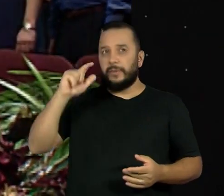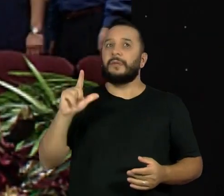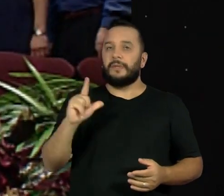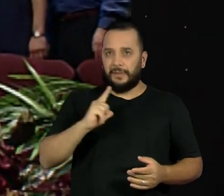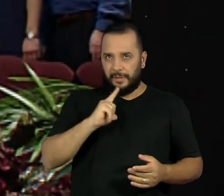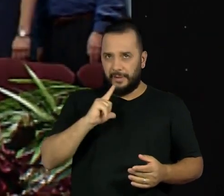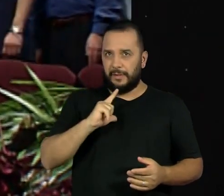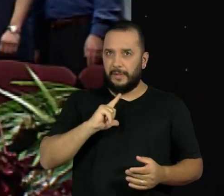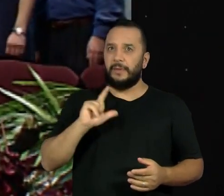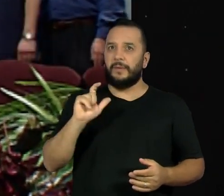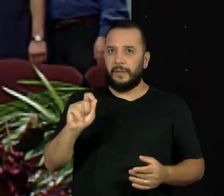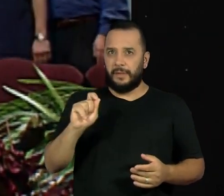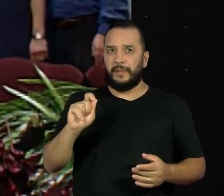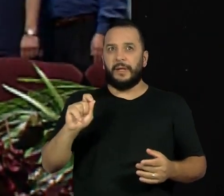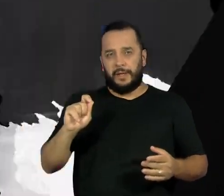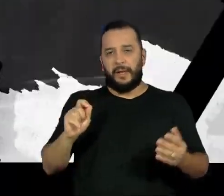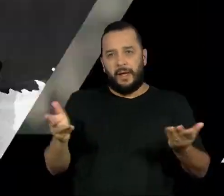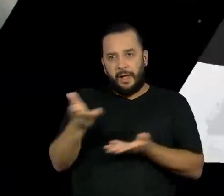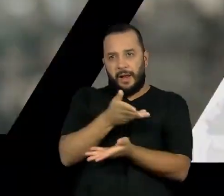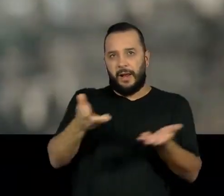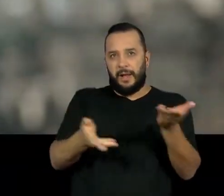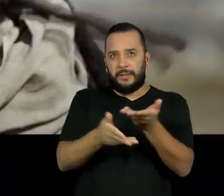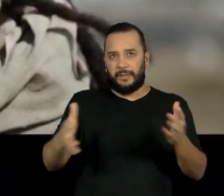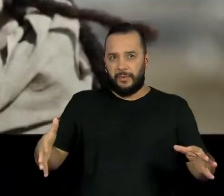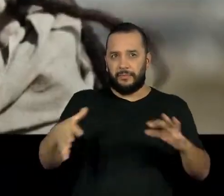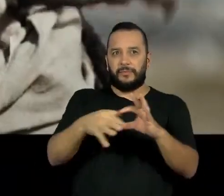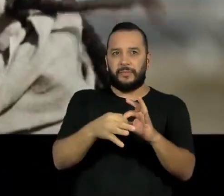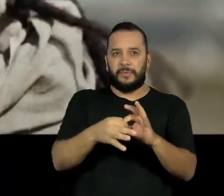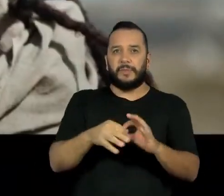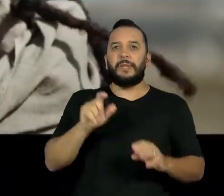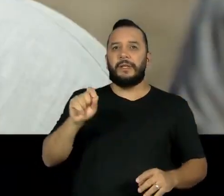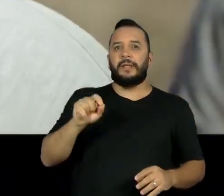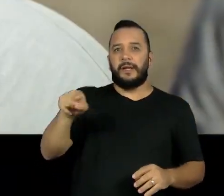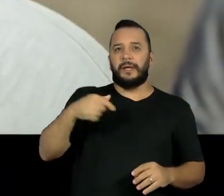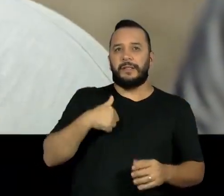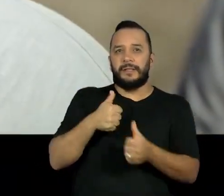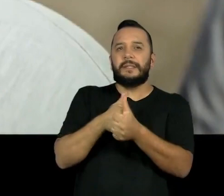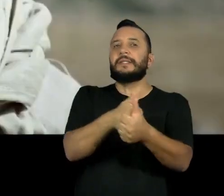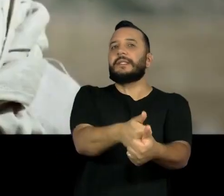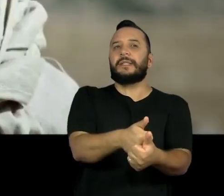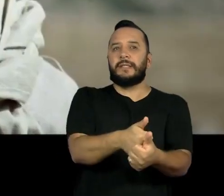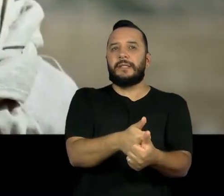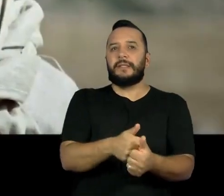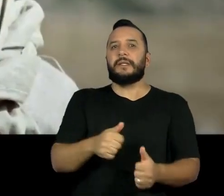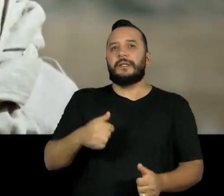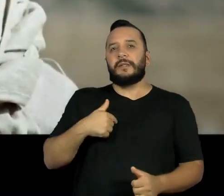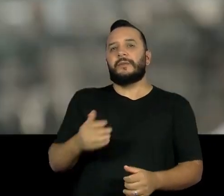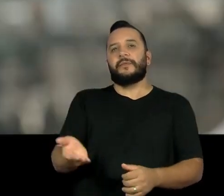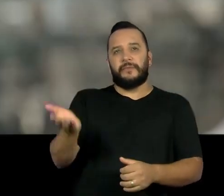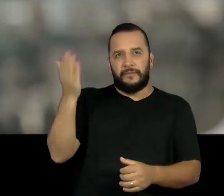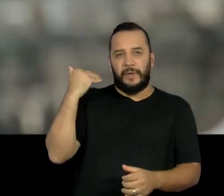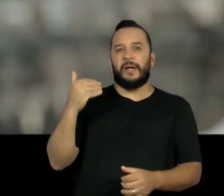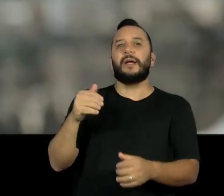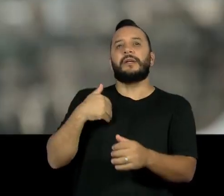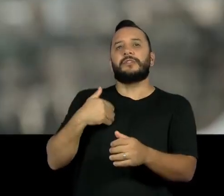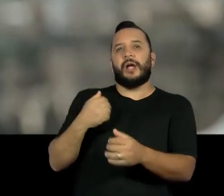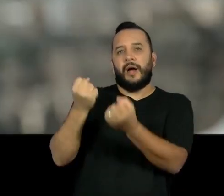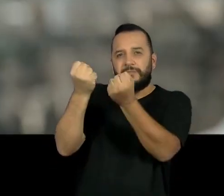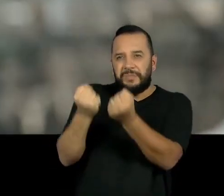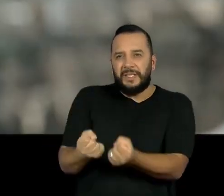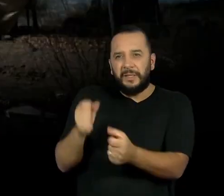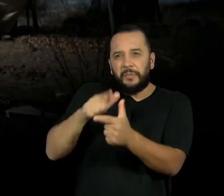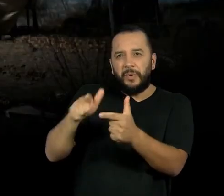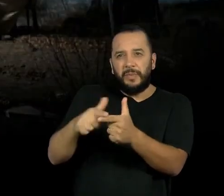e qualquer tipo de relação. Se uno vuol venire con me, prenda la sua croce e mi